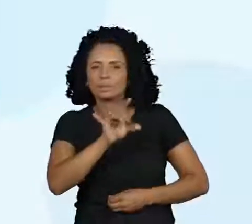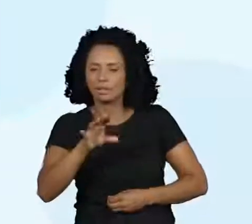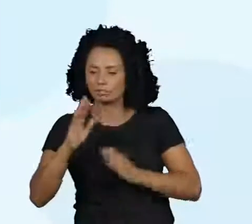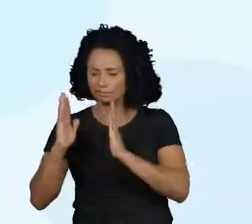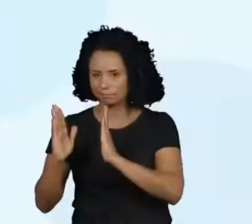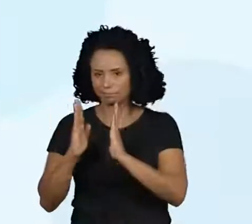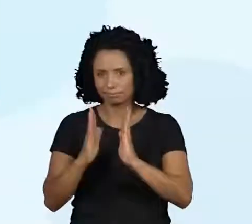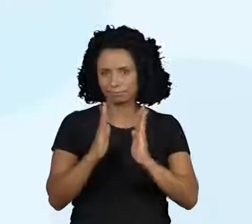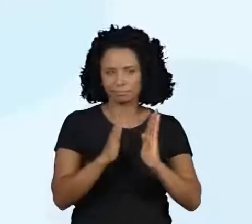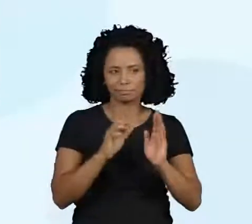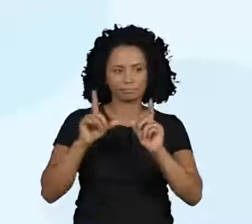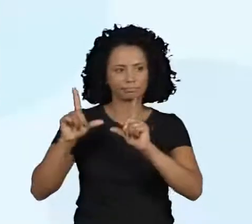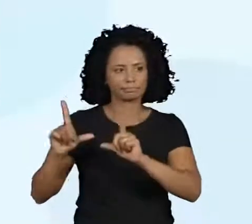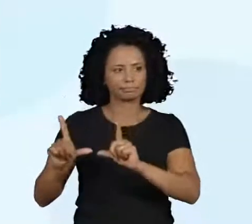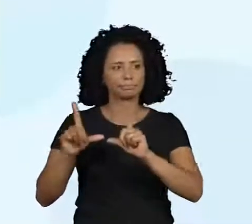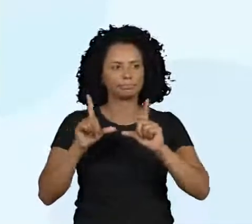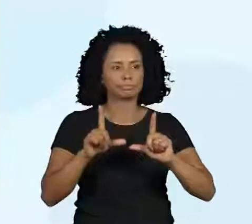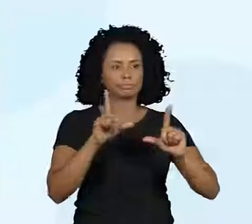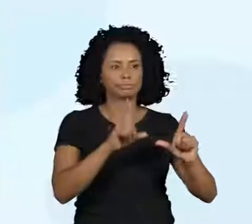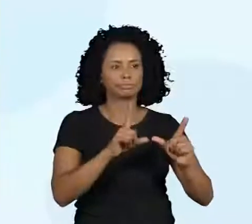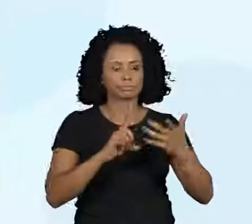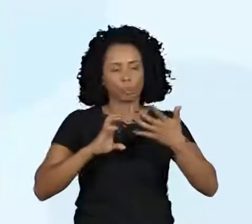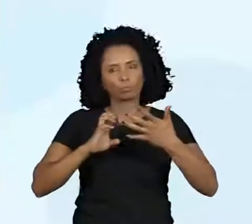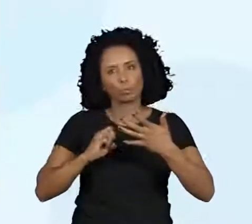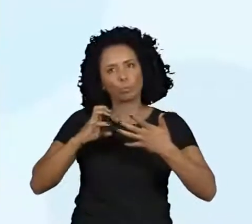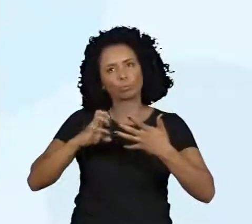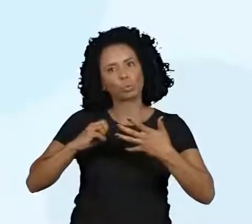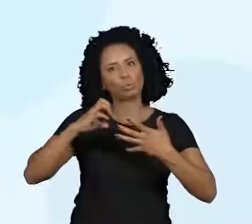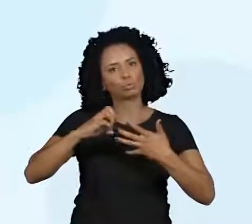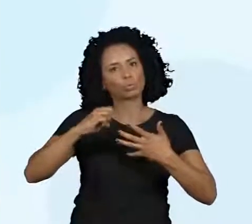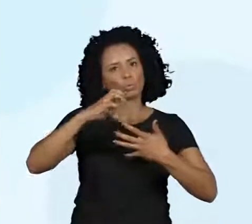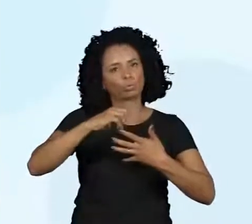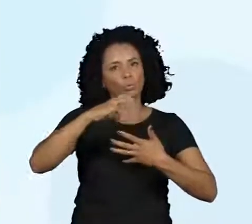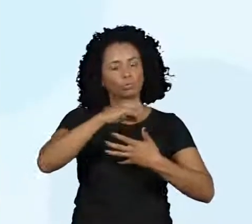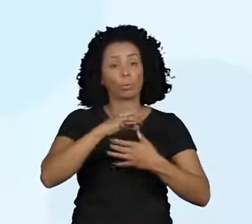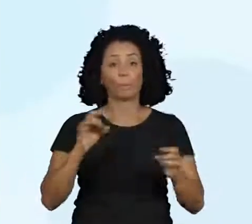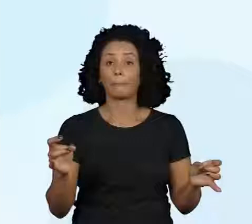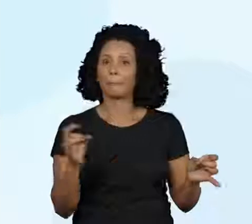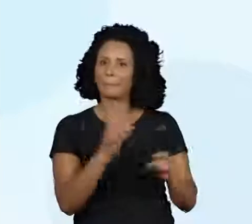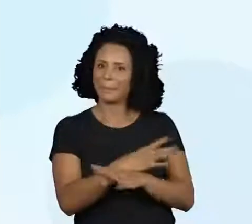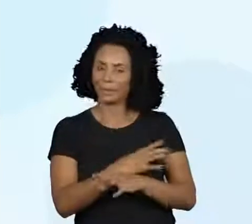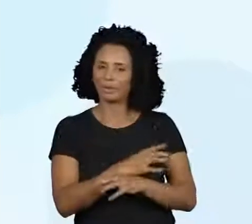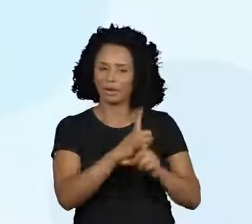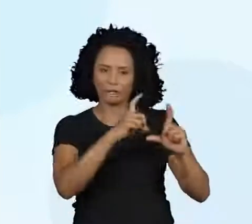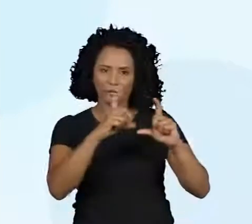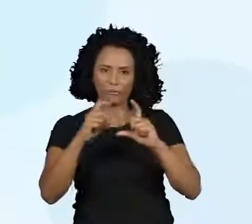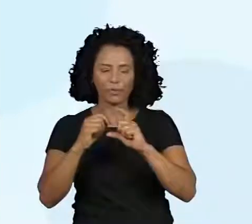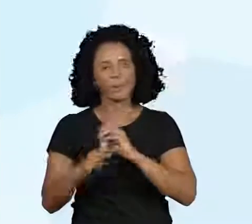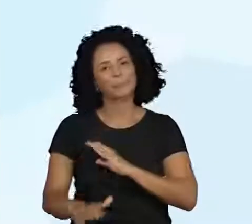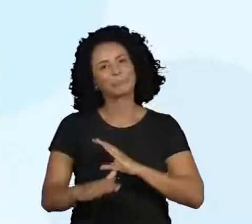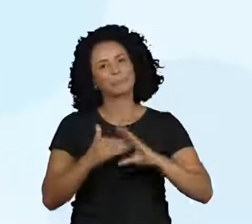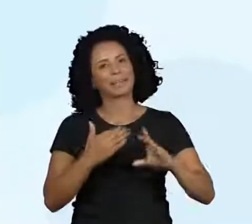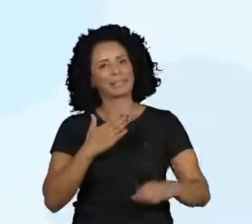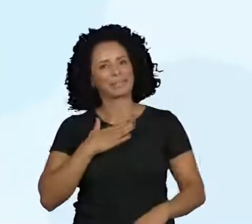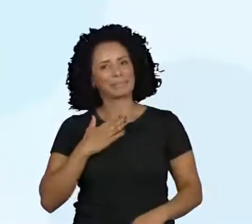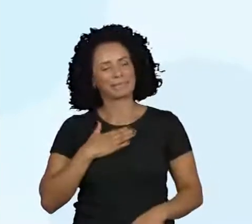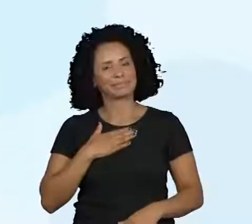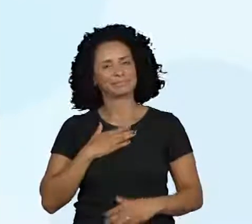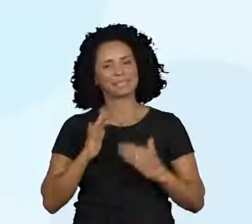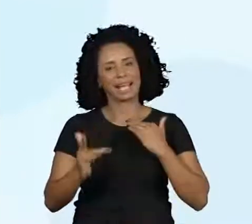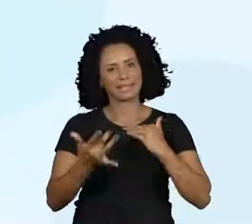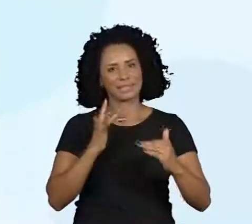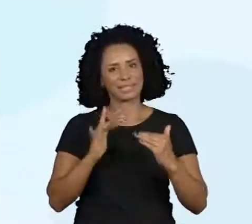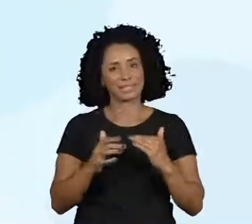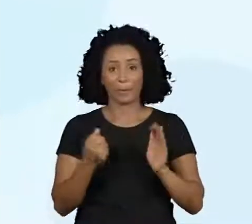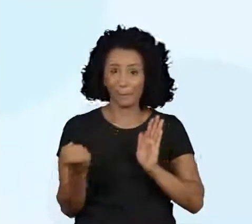uma dessas cadeias alimentares e compartilhem conosco aí nas redes sociais, com seus colegas e com a